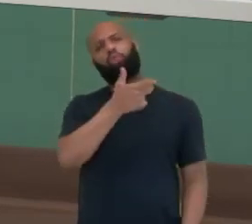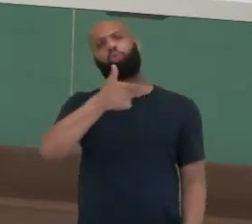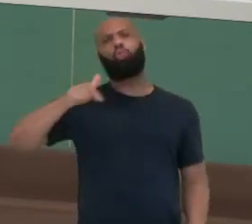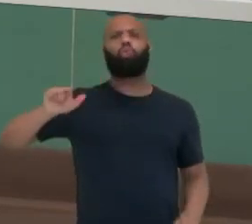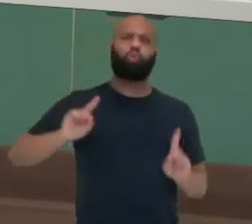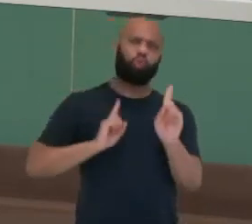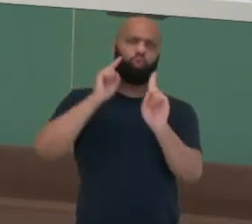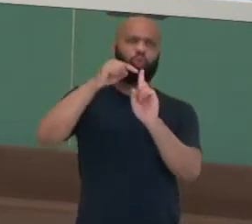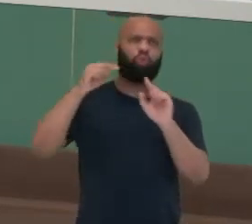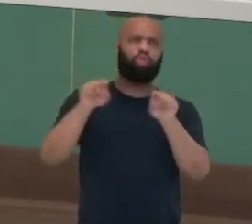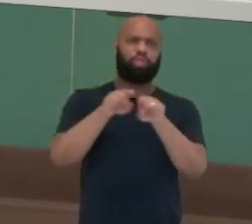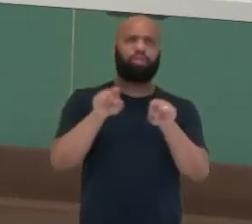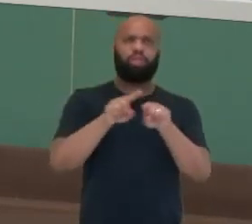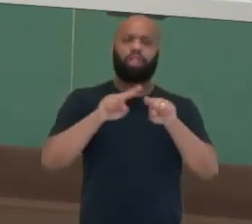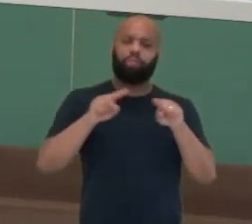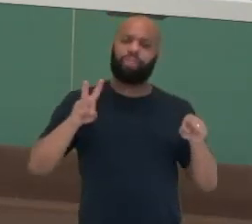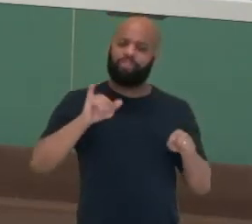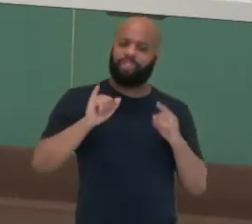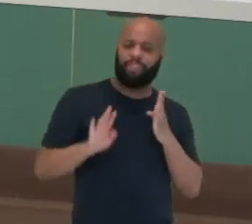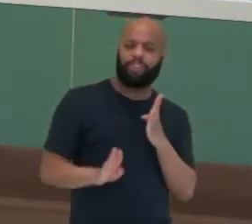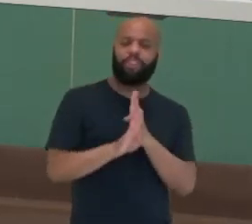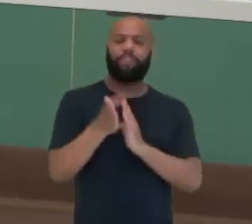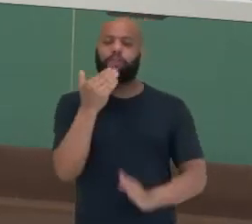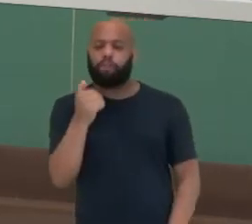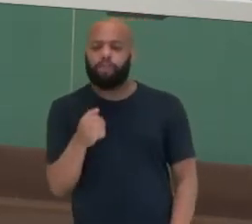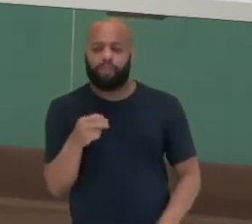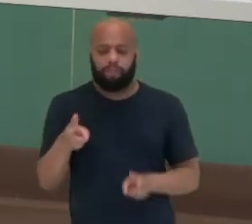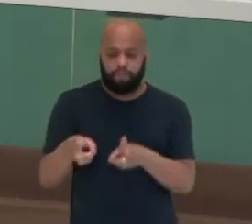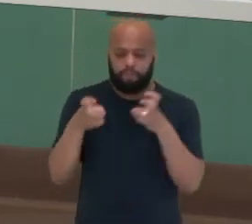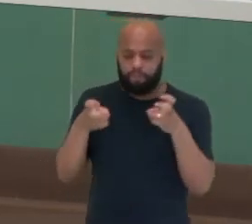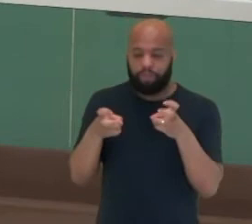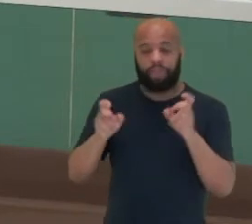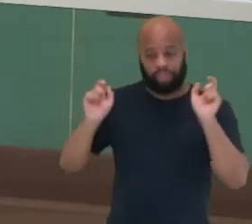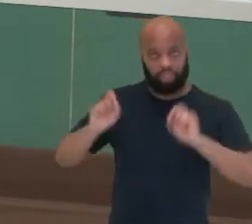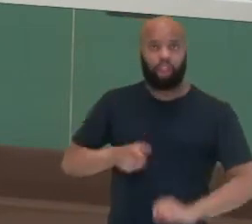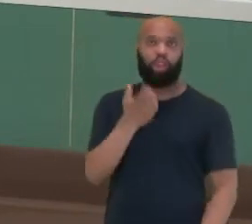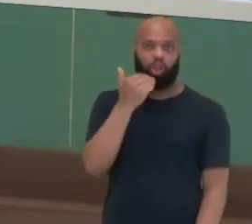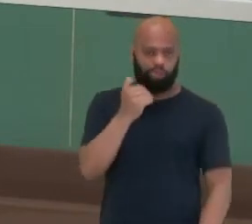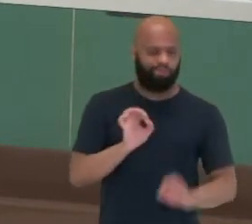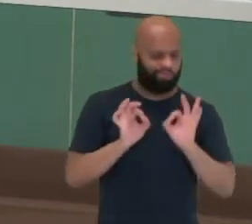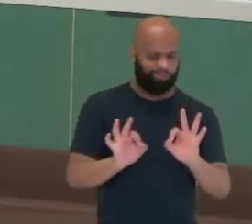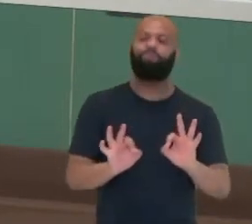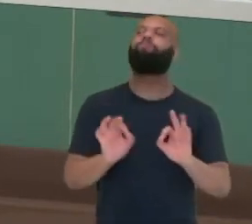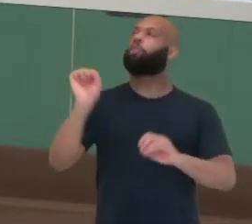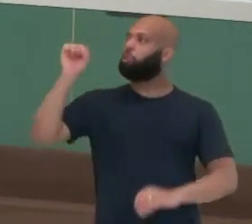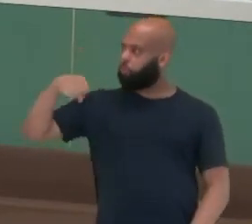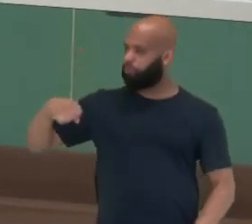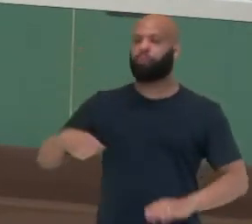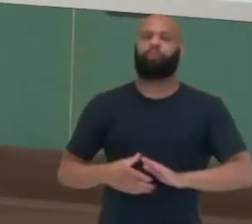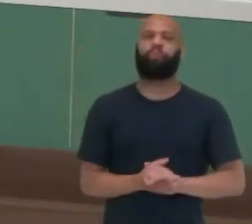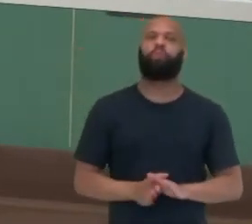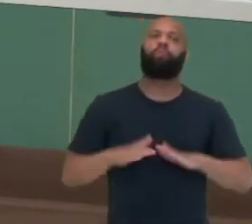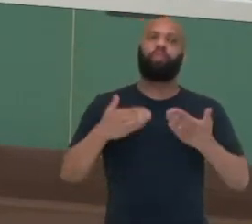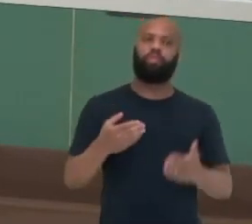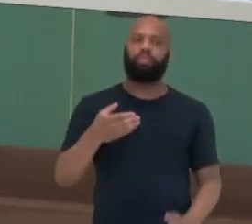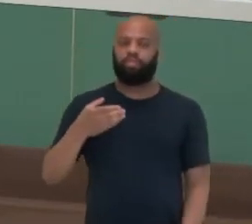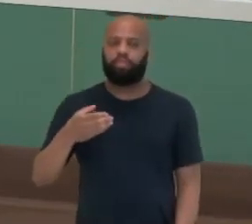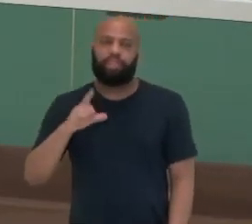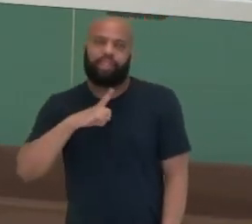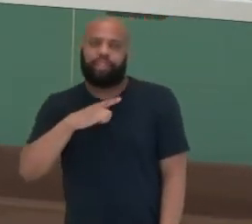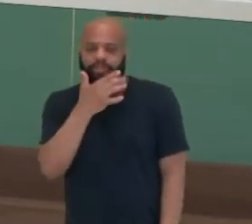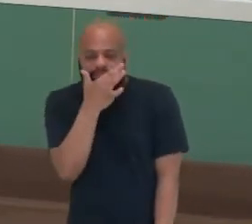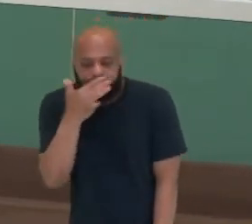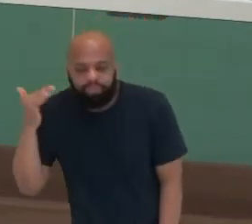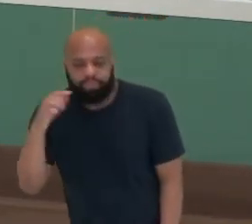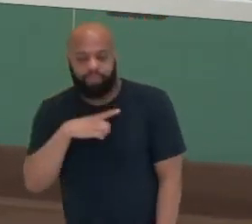funções, a identificar os alimentos e a perceber se estão próprios para o consumo. Então, claro que sentir os cheiros tem